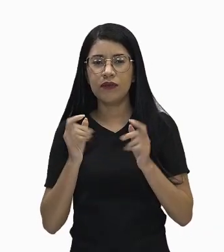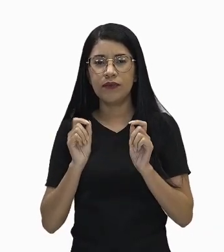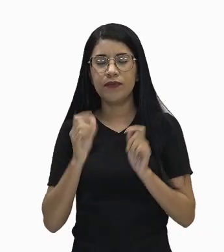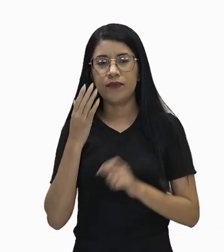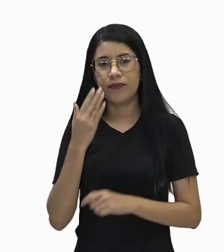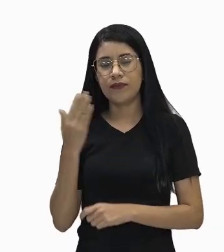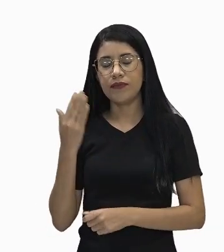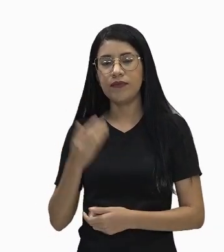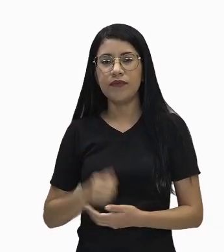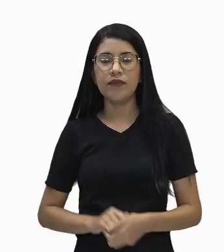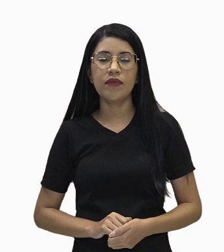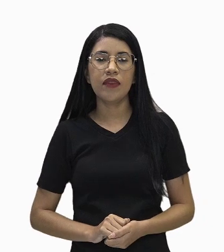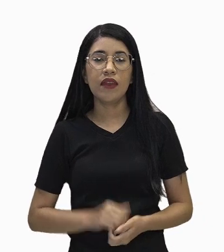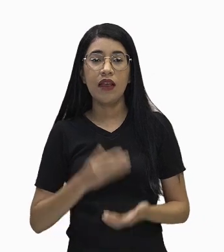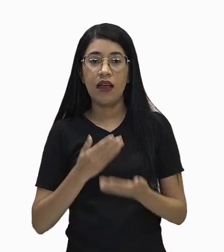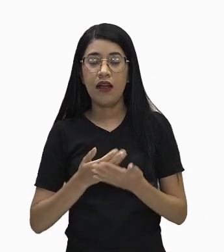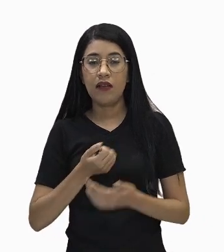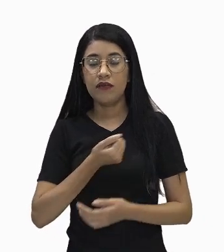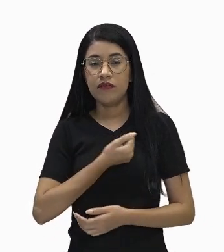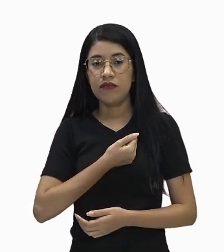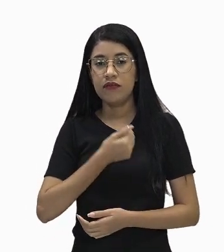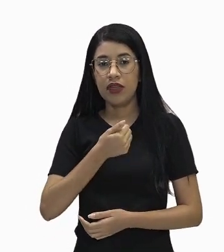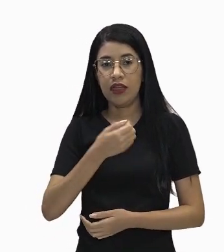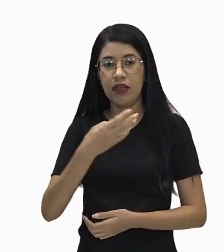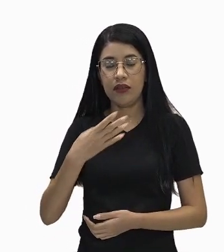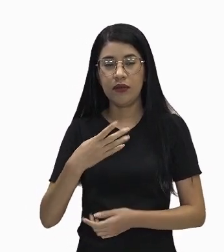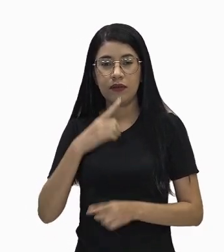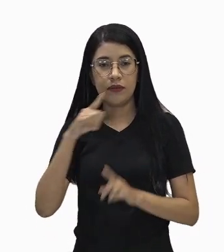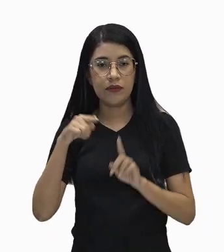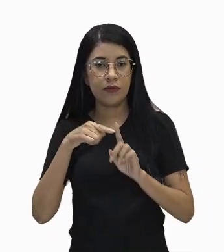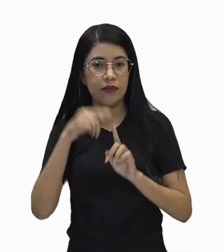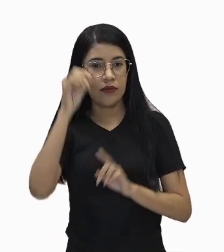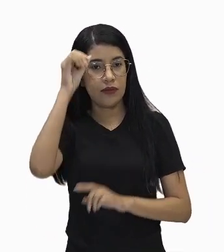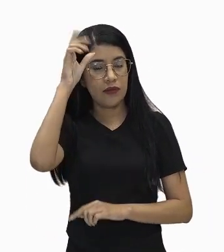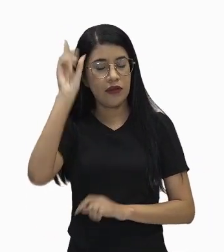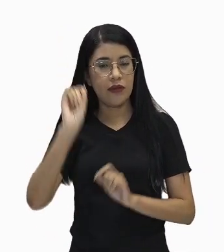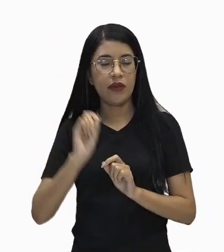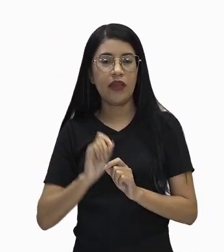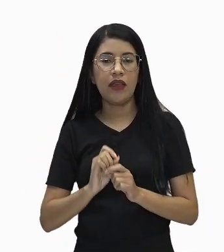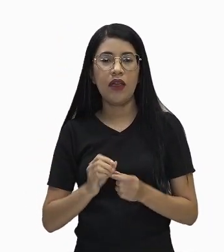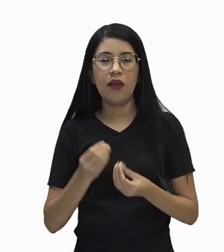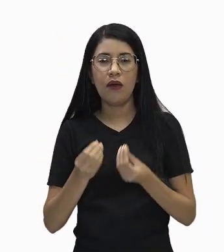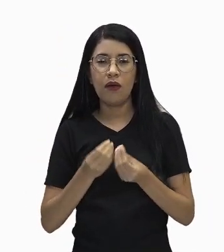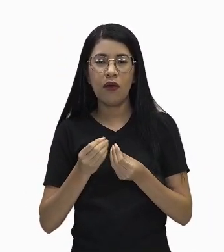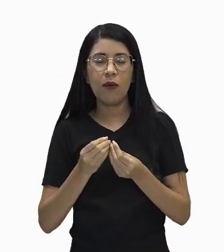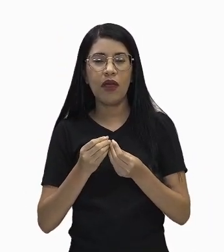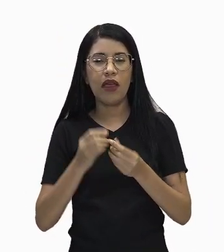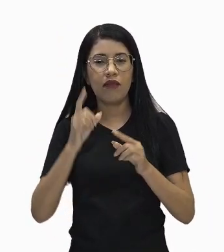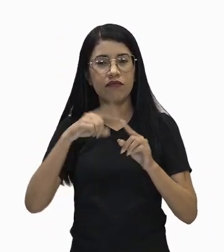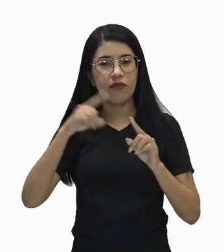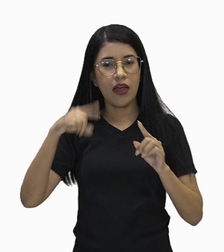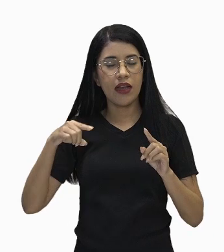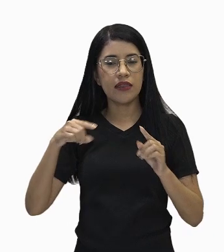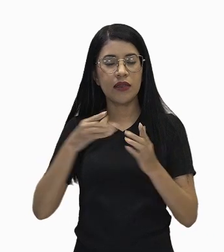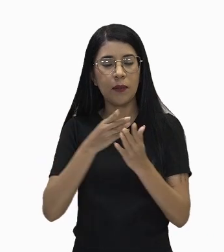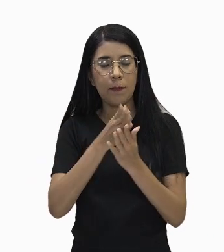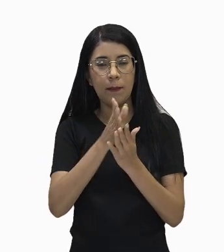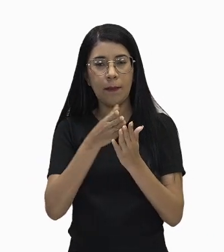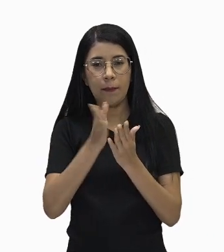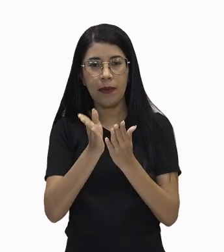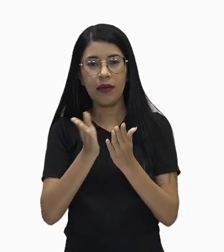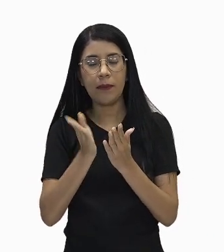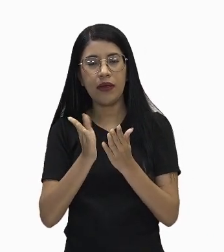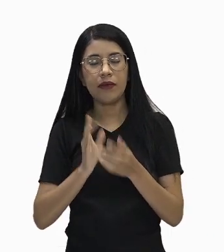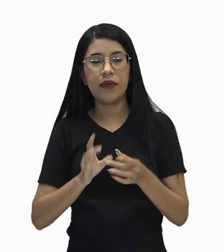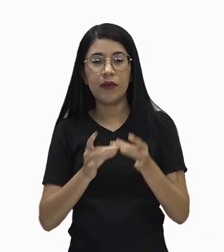professor Emerson Marão e vamos ver o que nos aguarda para a aula de hoje. A aula de número 14 traz como objeto